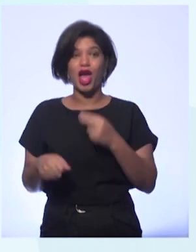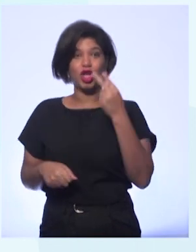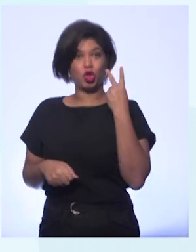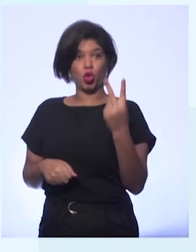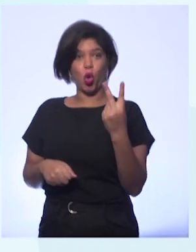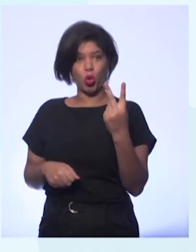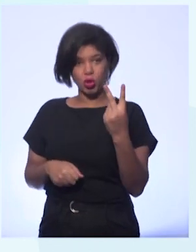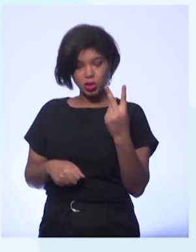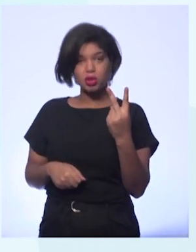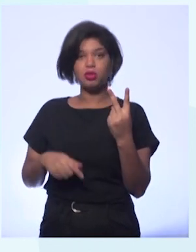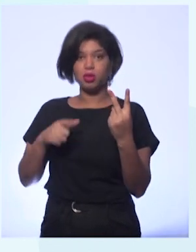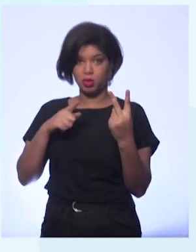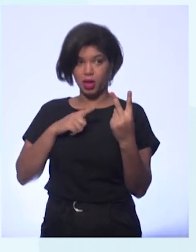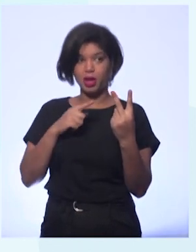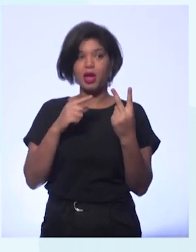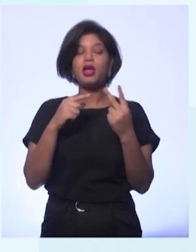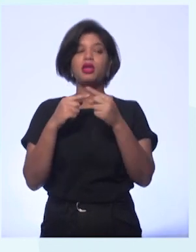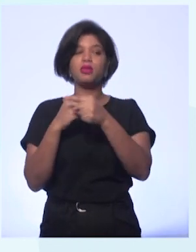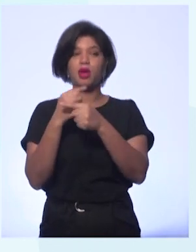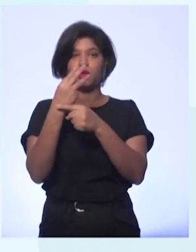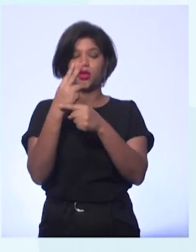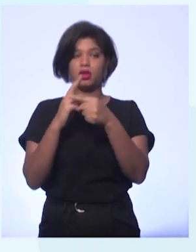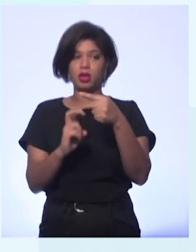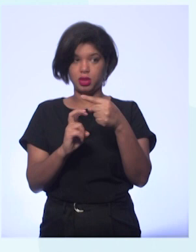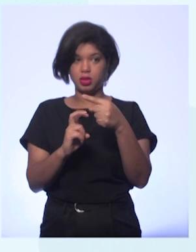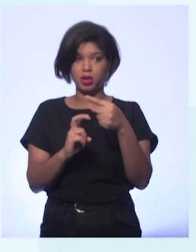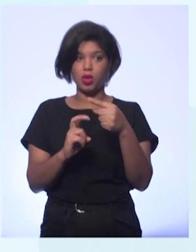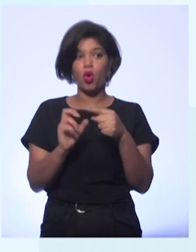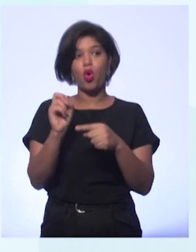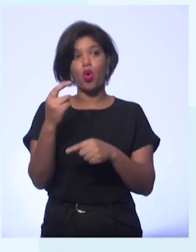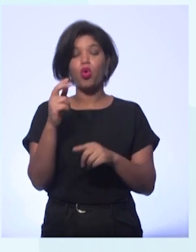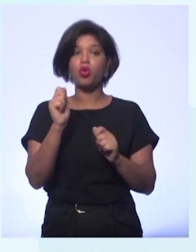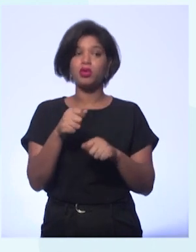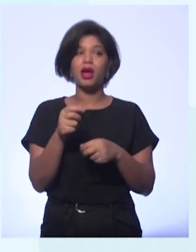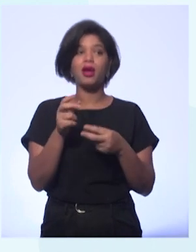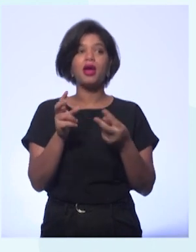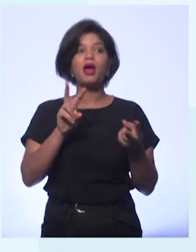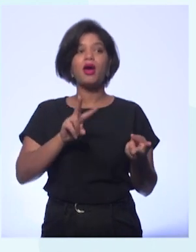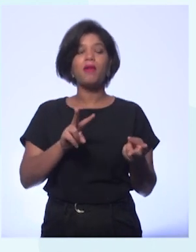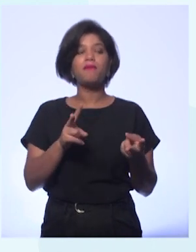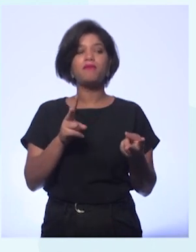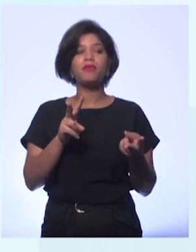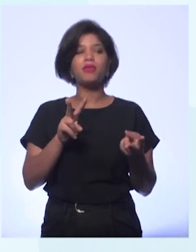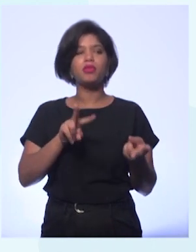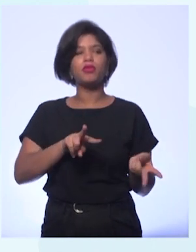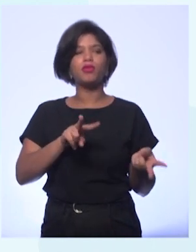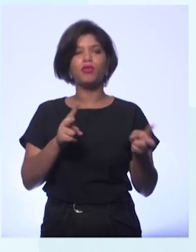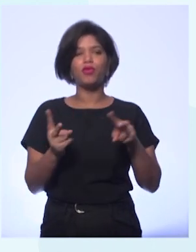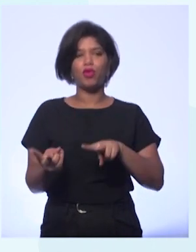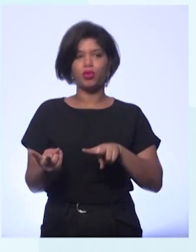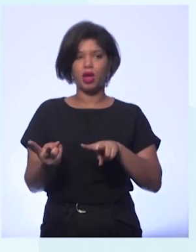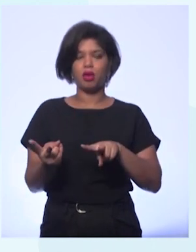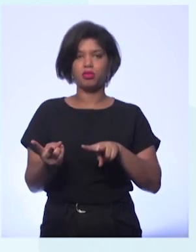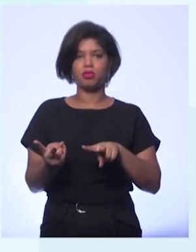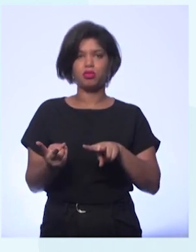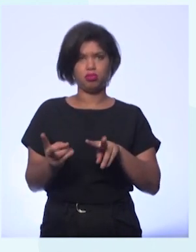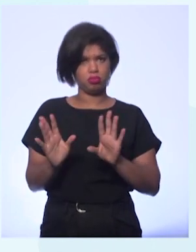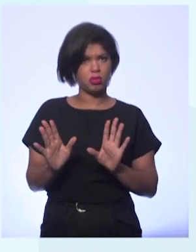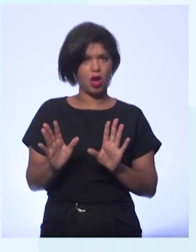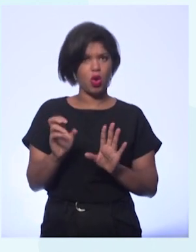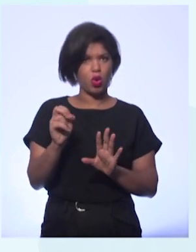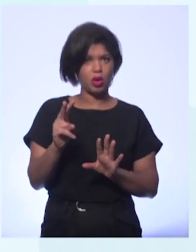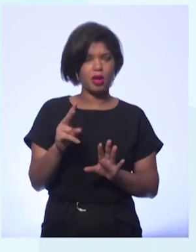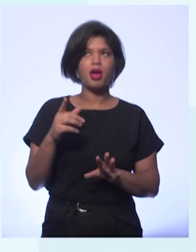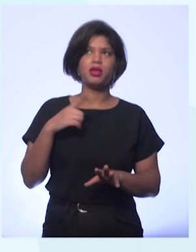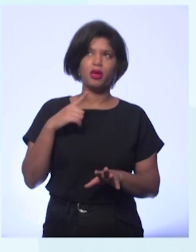aí, e essa fração 3 quintos, ou eu posso pegar essa forma mista e voltar para a nossa fração imprópria. Fala, tá bom, professor, entendi que você